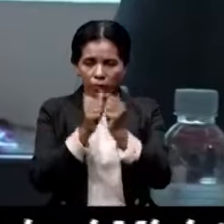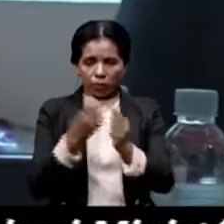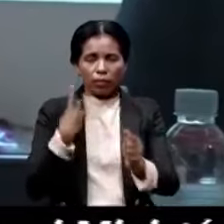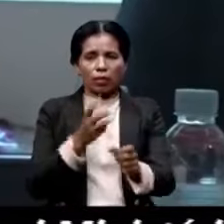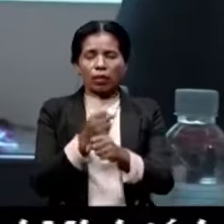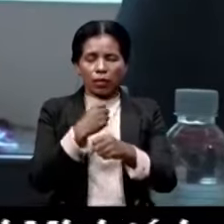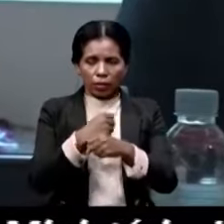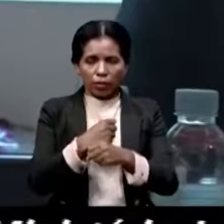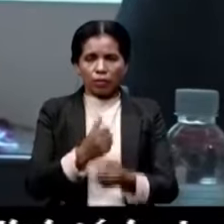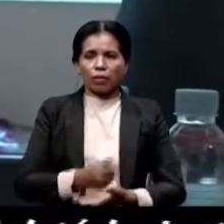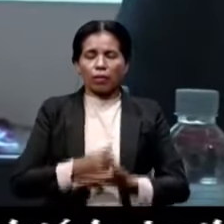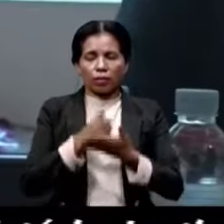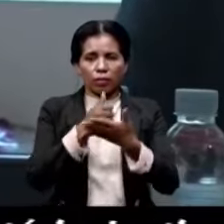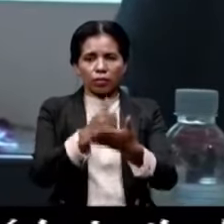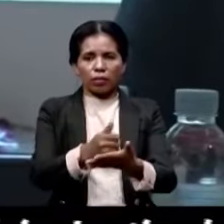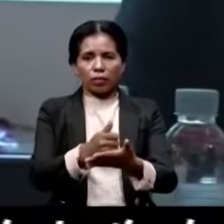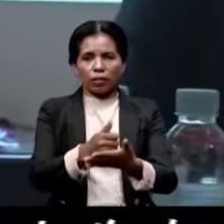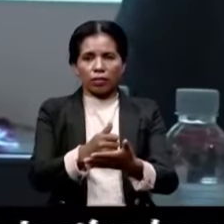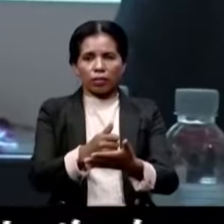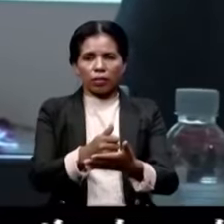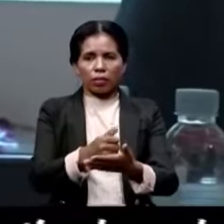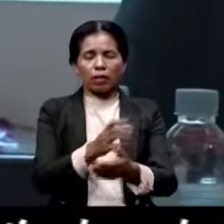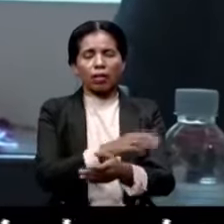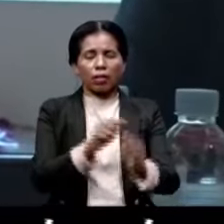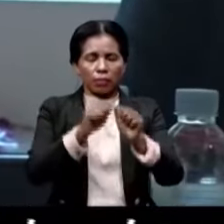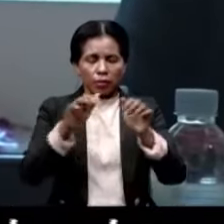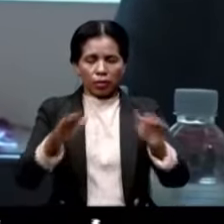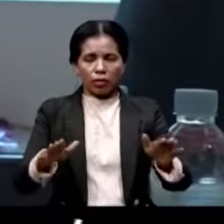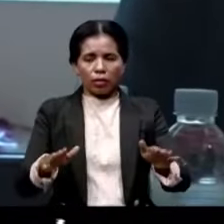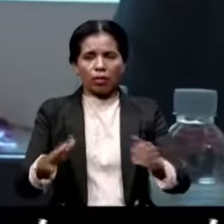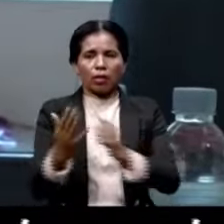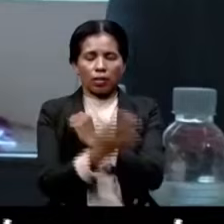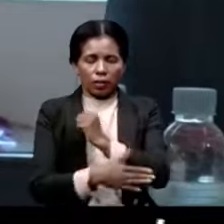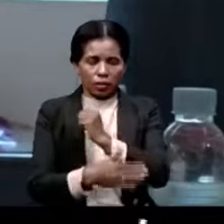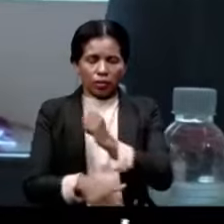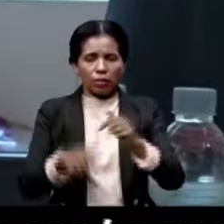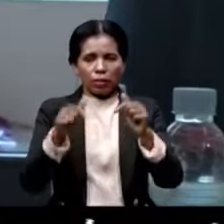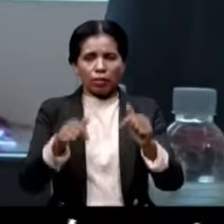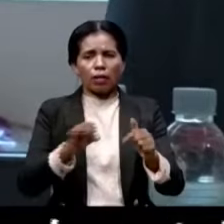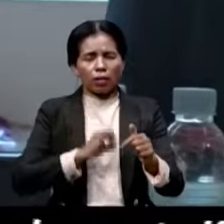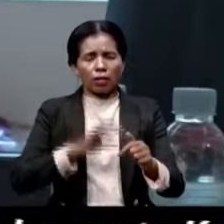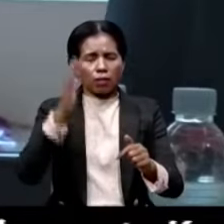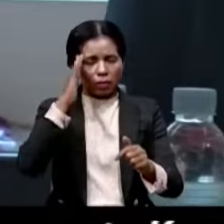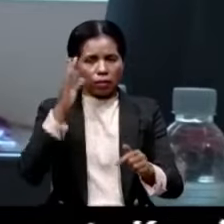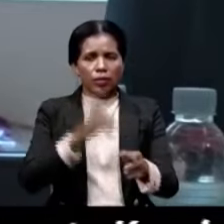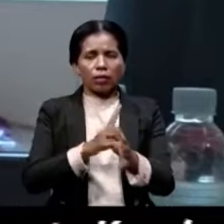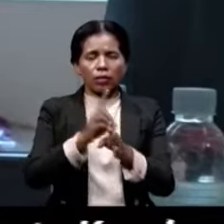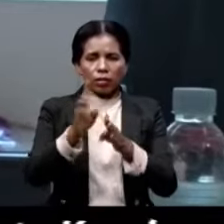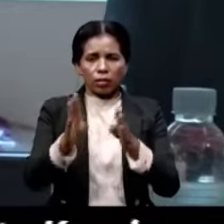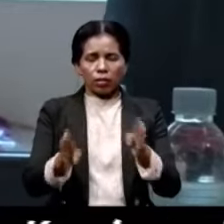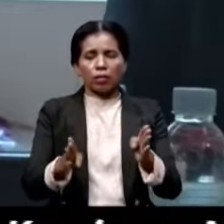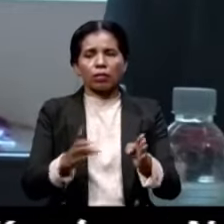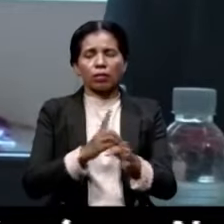A tu apoio a meter fali administração com raio daqui. Ao não enviar a direção rua,